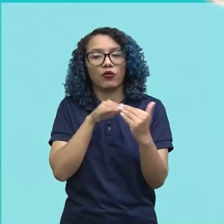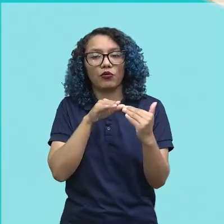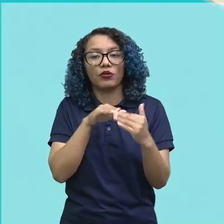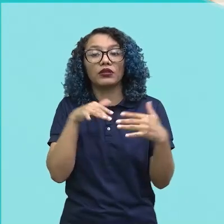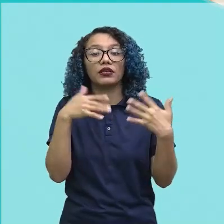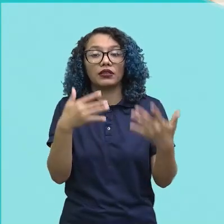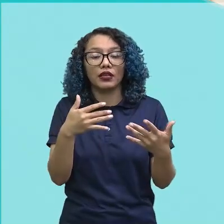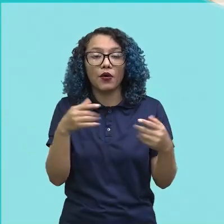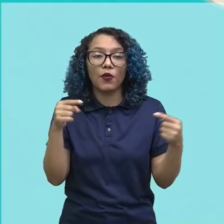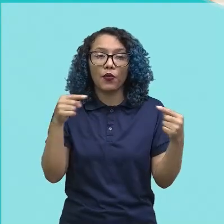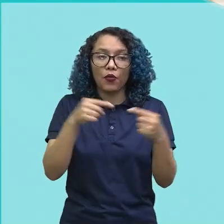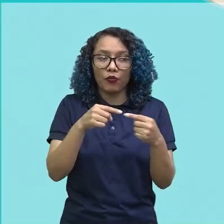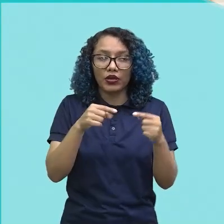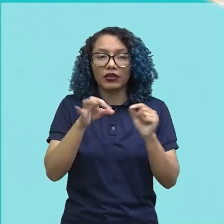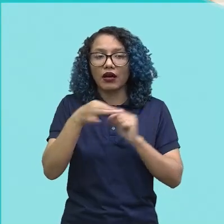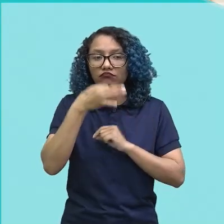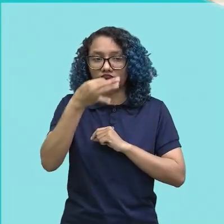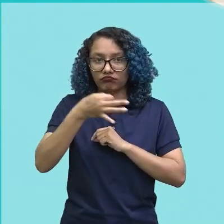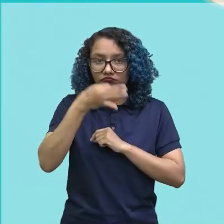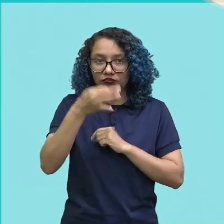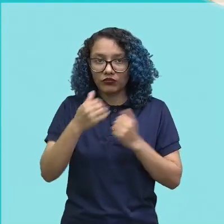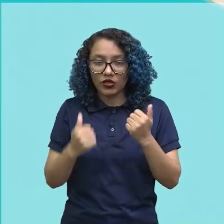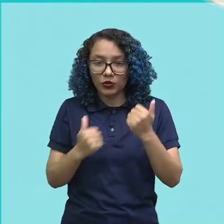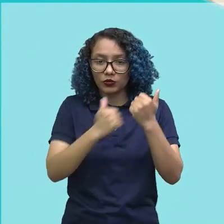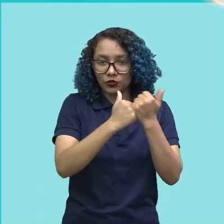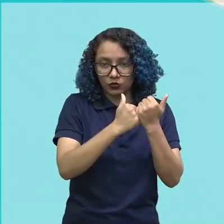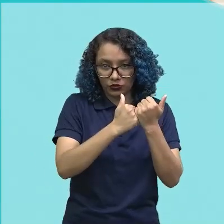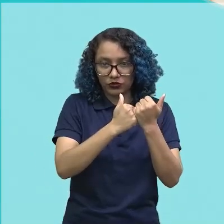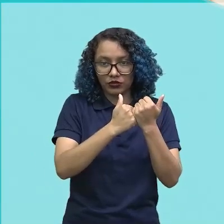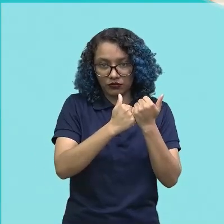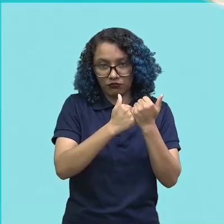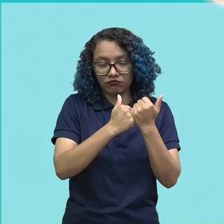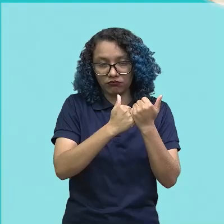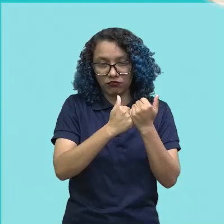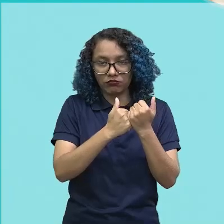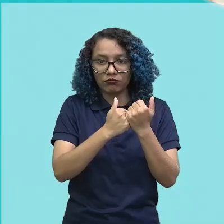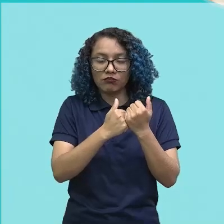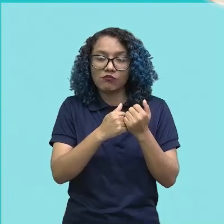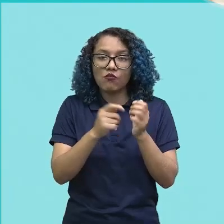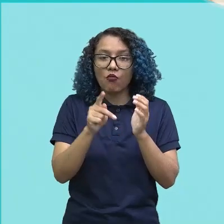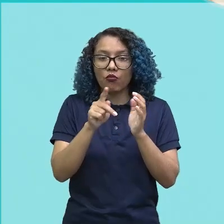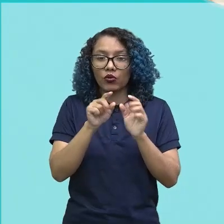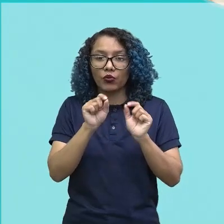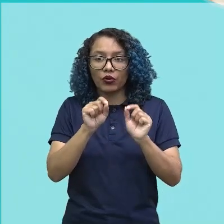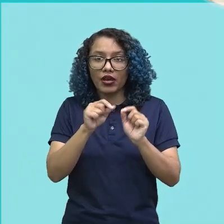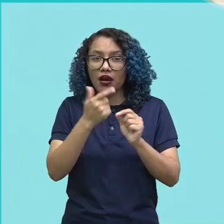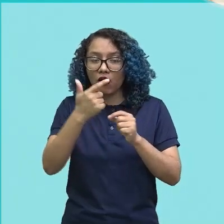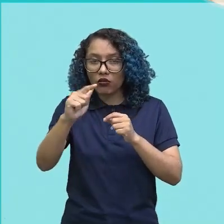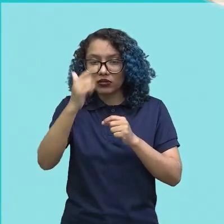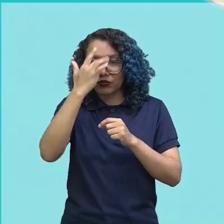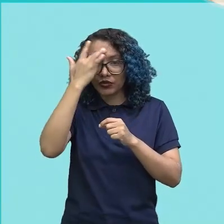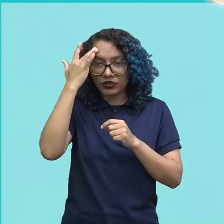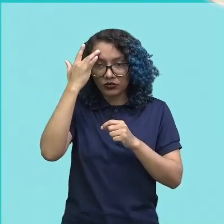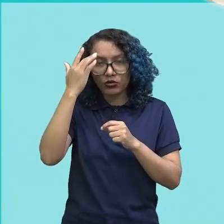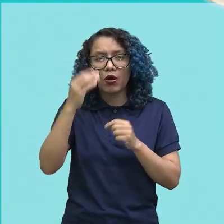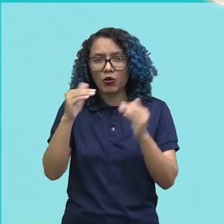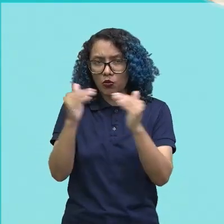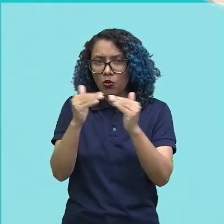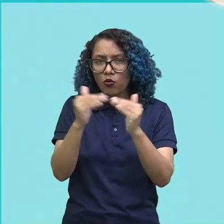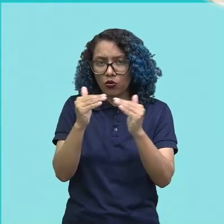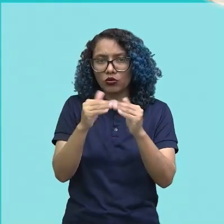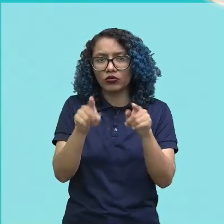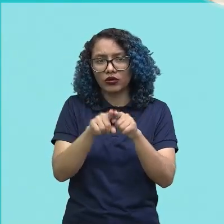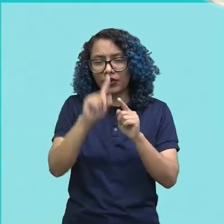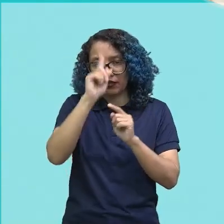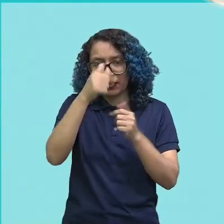tivemos um movimento argumentativo de sustentação, argumentos de sustentação, ou seja, a outra pessoa validou, concordou